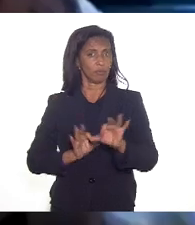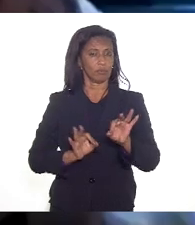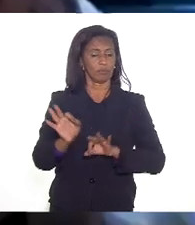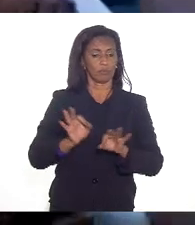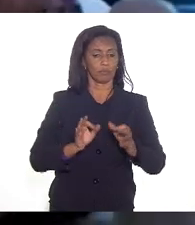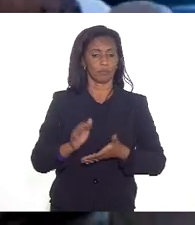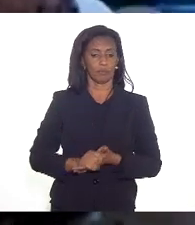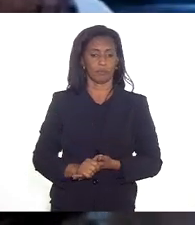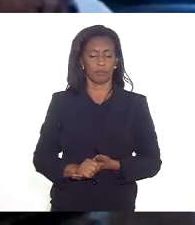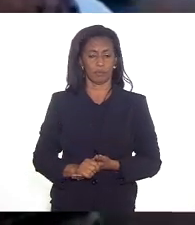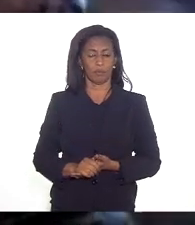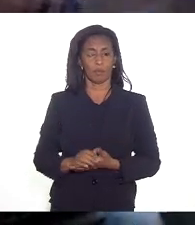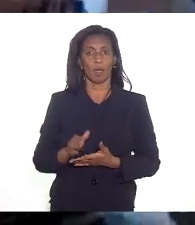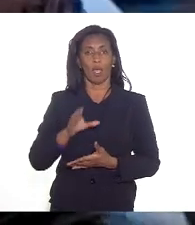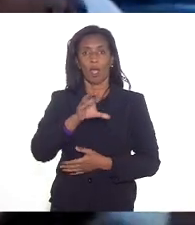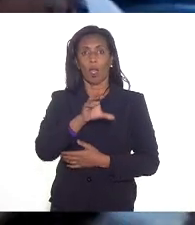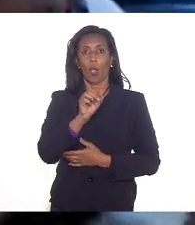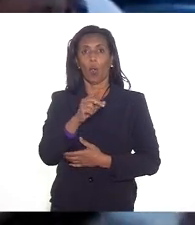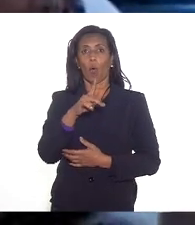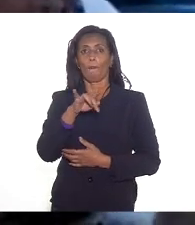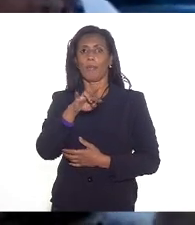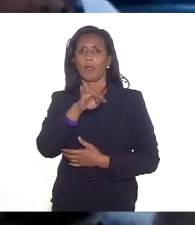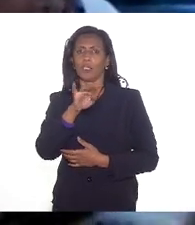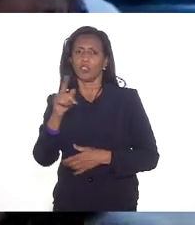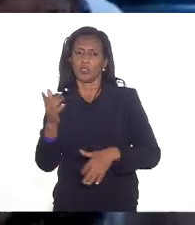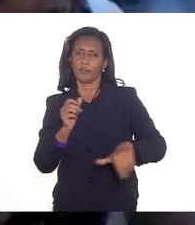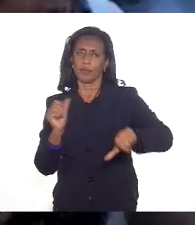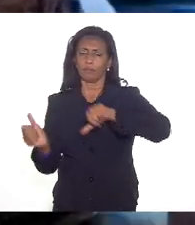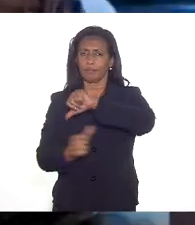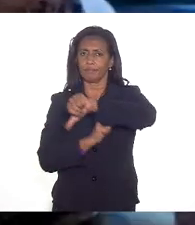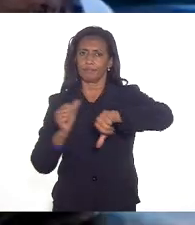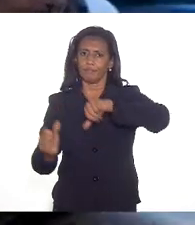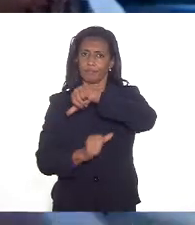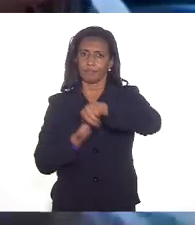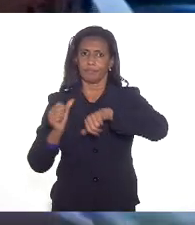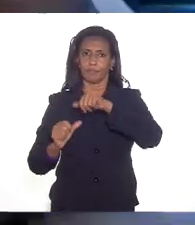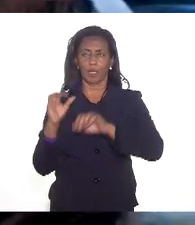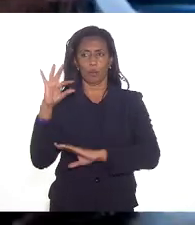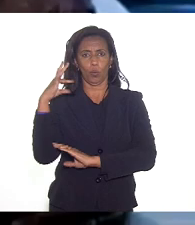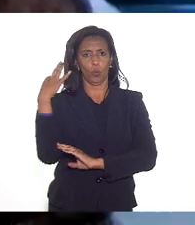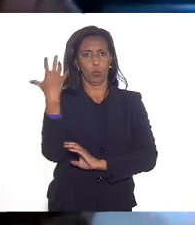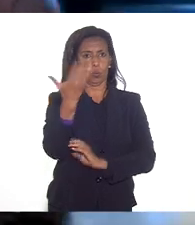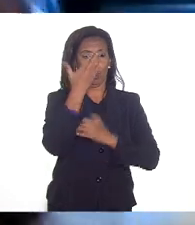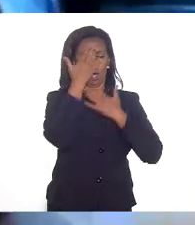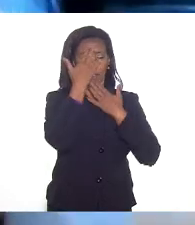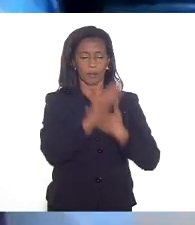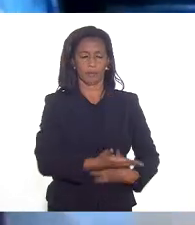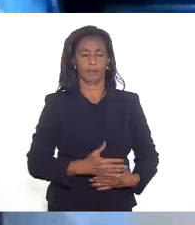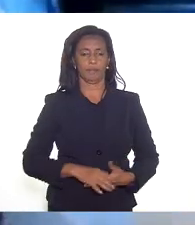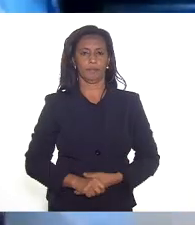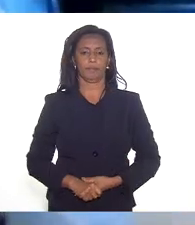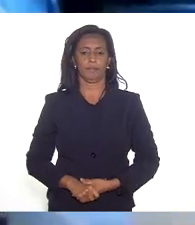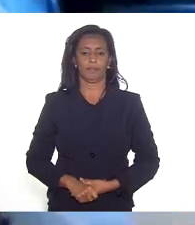projeto as cooperativas a reciclagem e o meio ambiente agradece